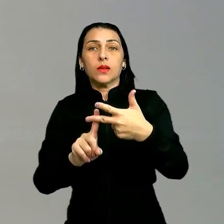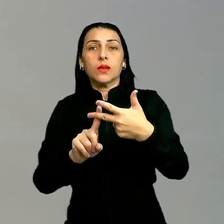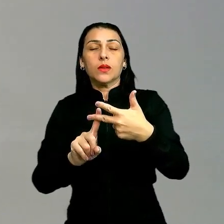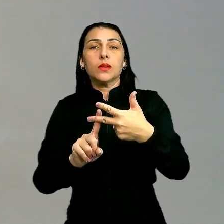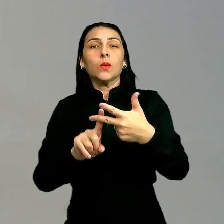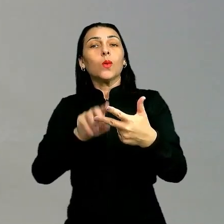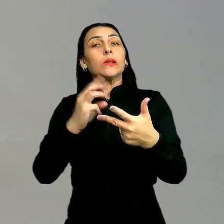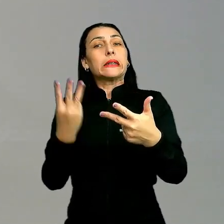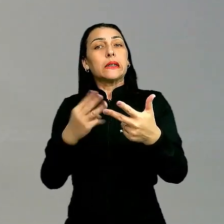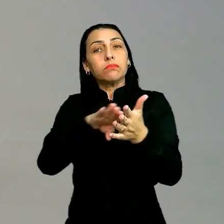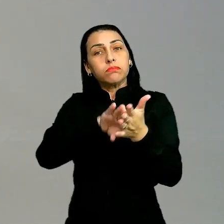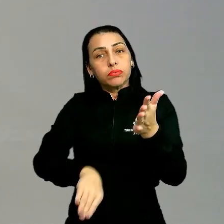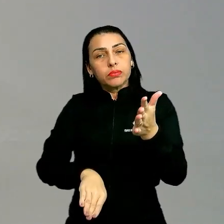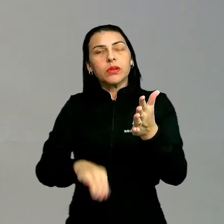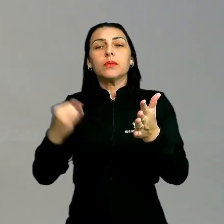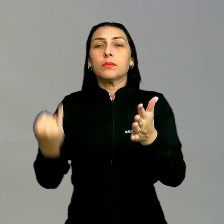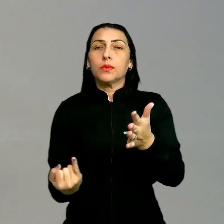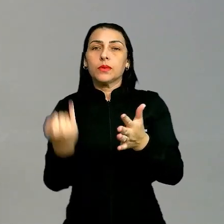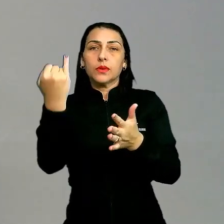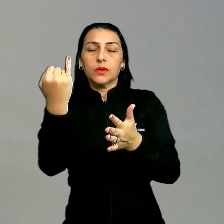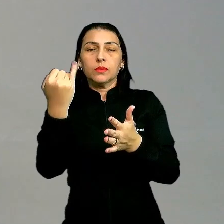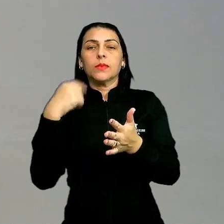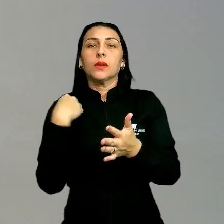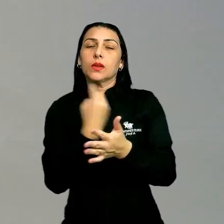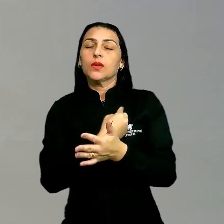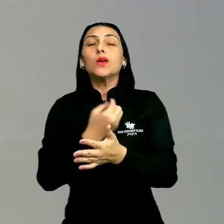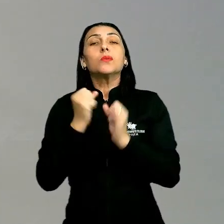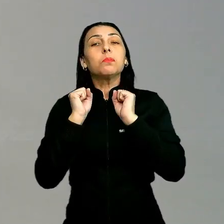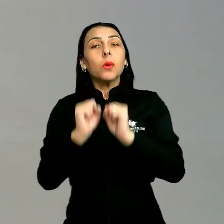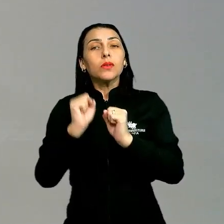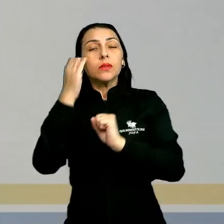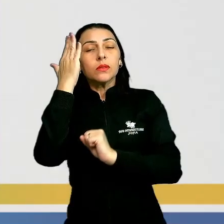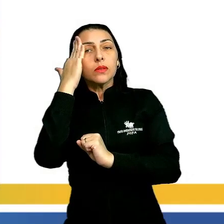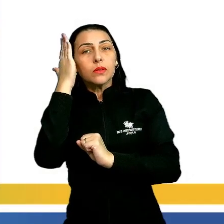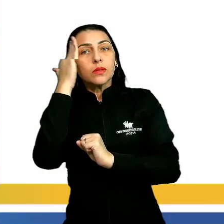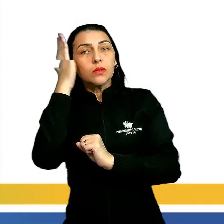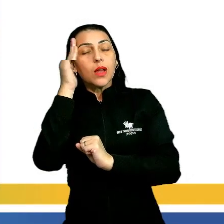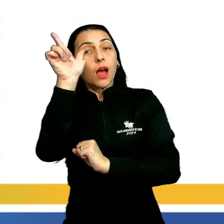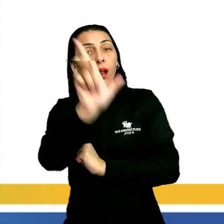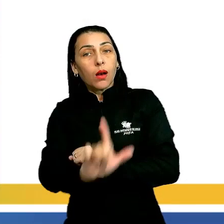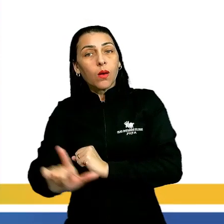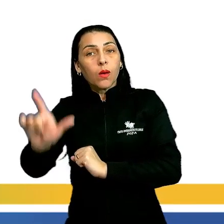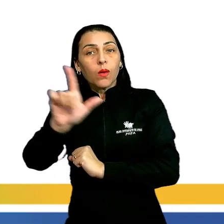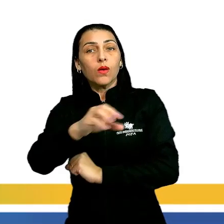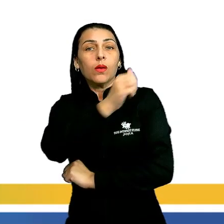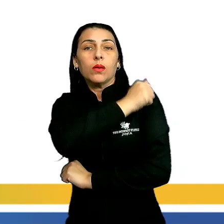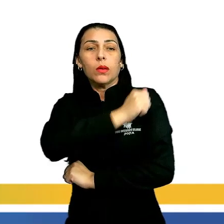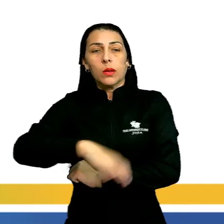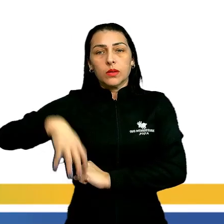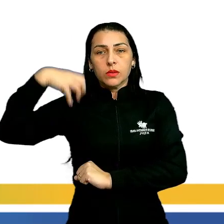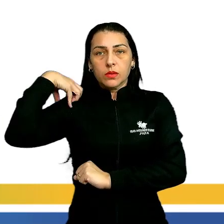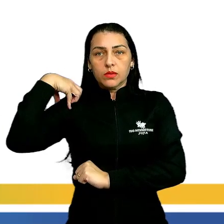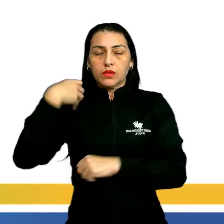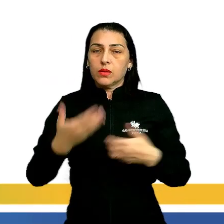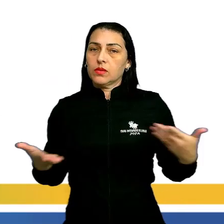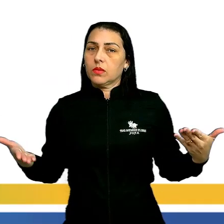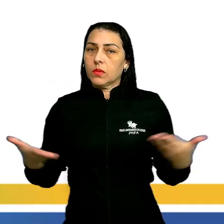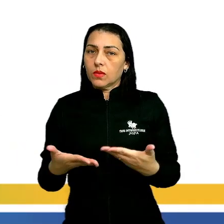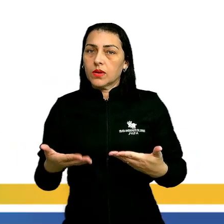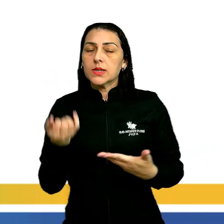terceiro excluído. Isso é muito importante para que a gente possa entender a lógica aristotélica.